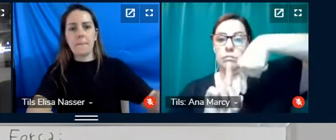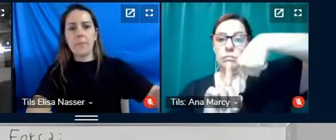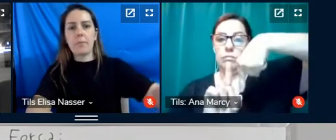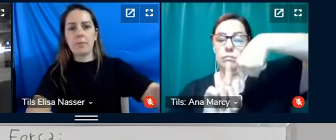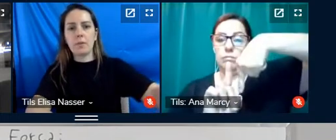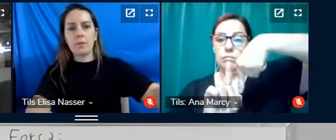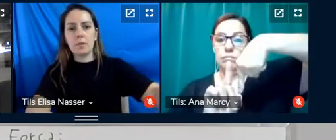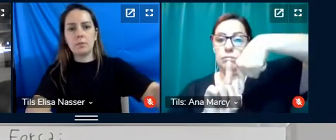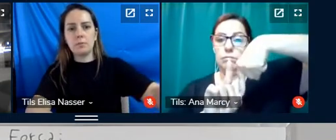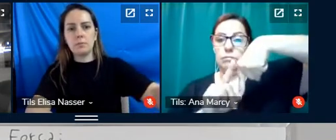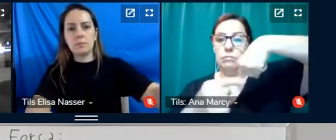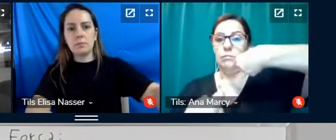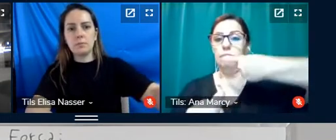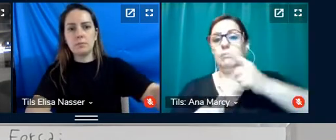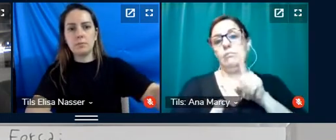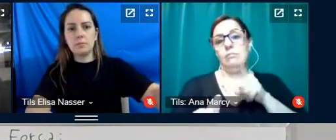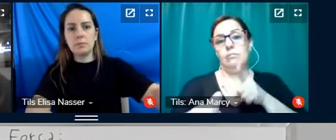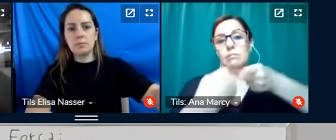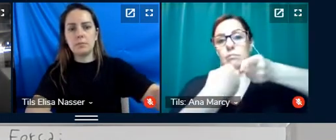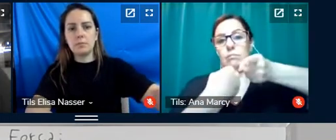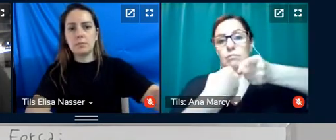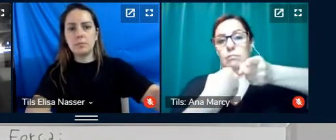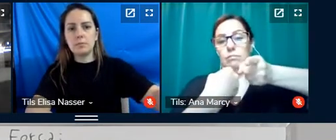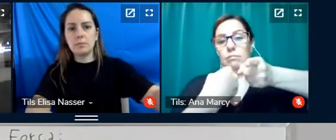matemáticos da força.